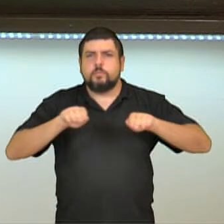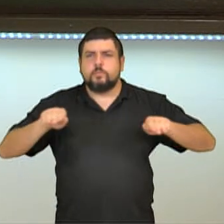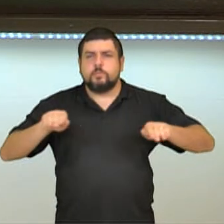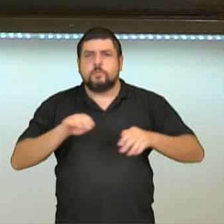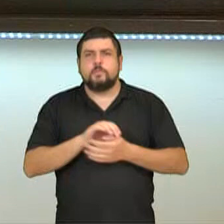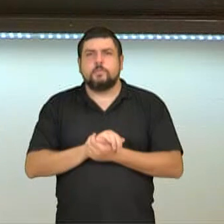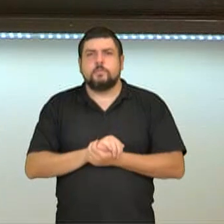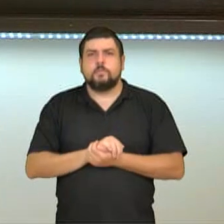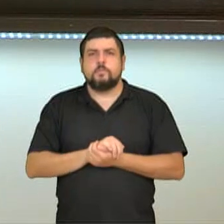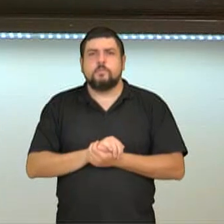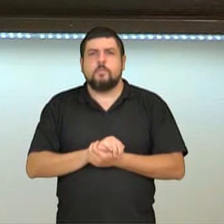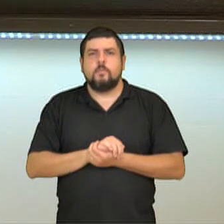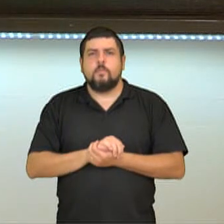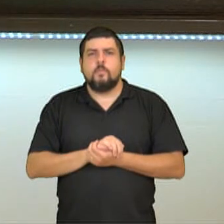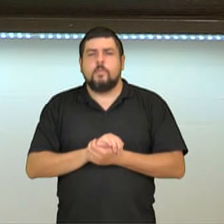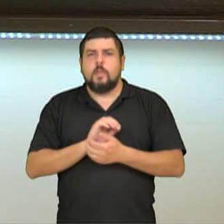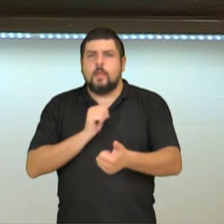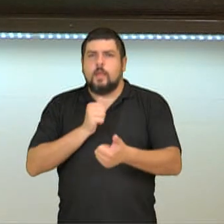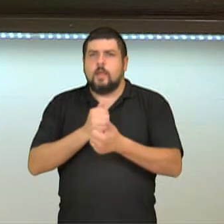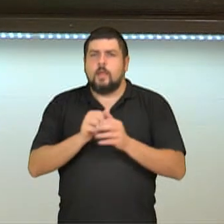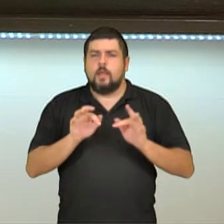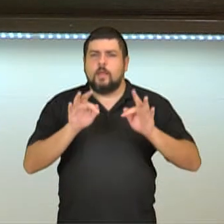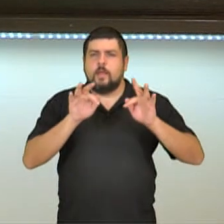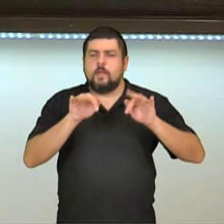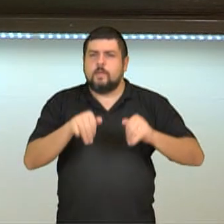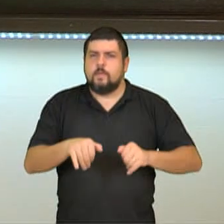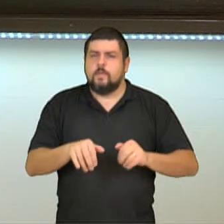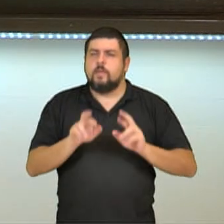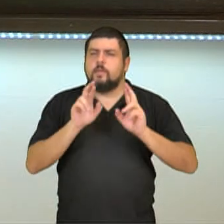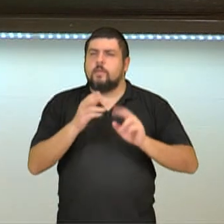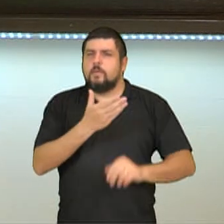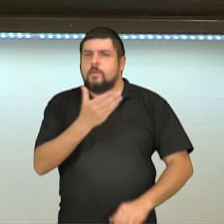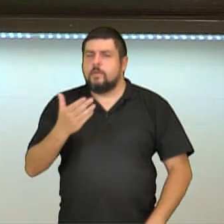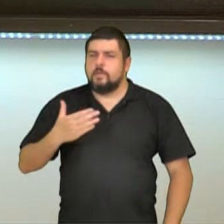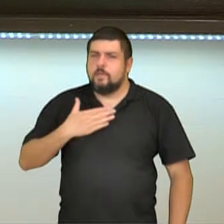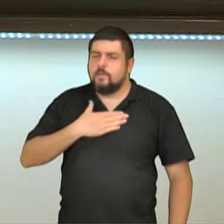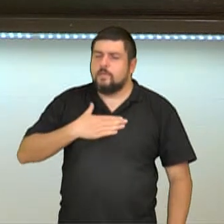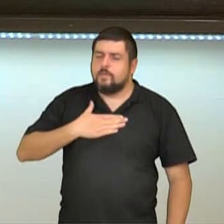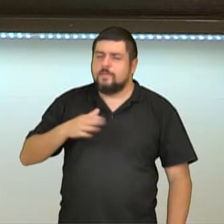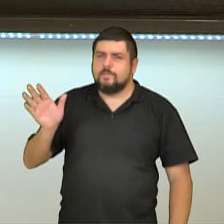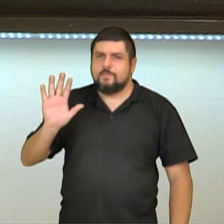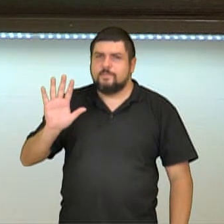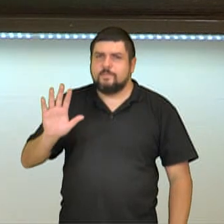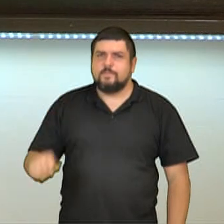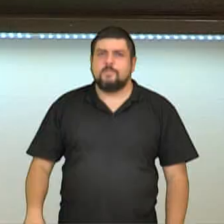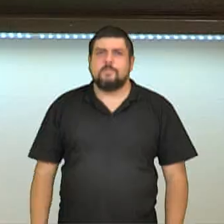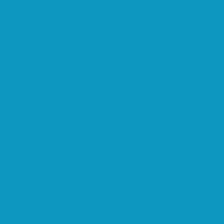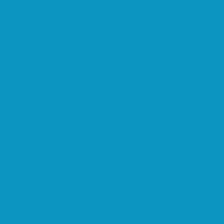Muito bem. Com isso a gente encerra. Espero que tenham gostado e fico meu até breve.